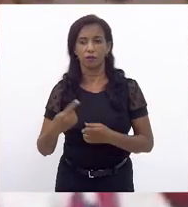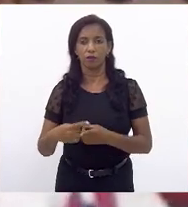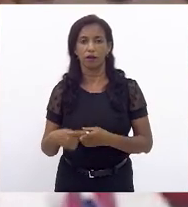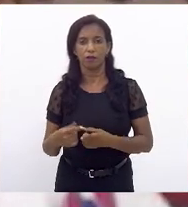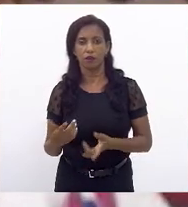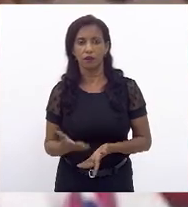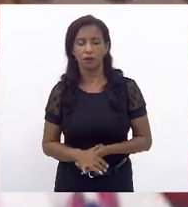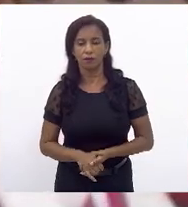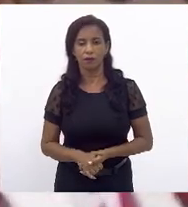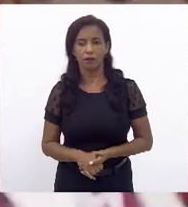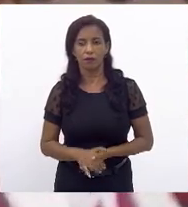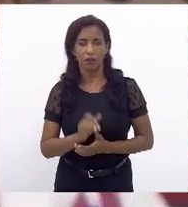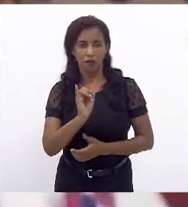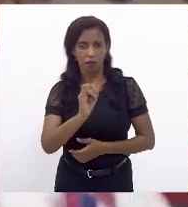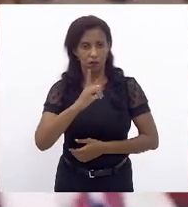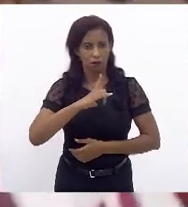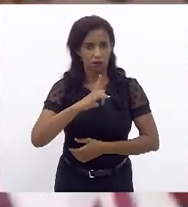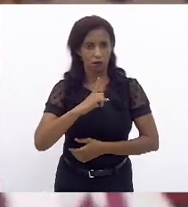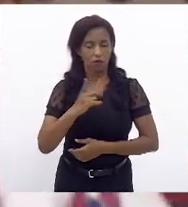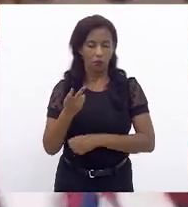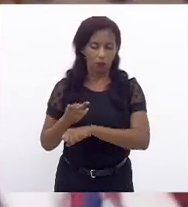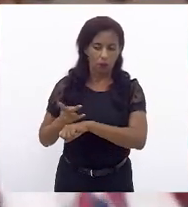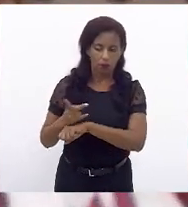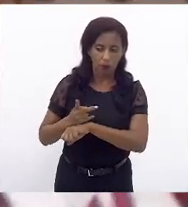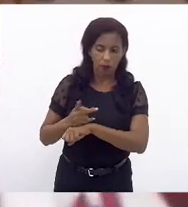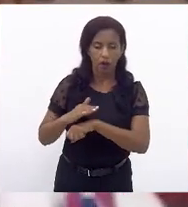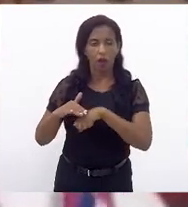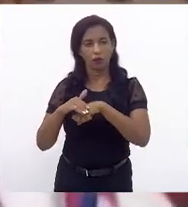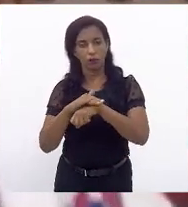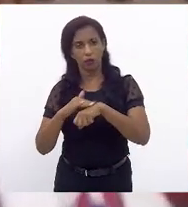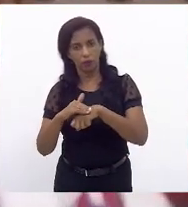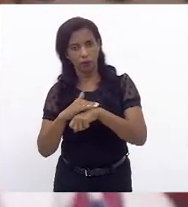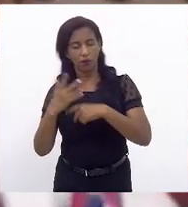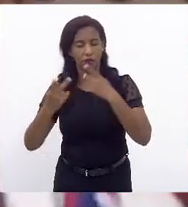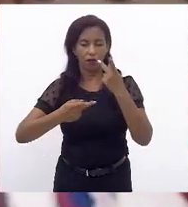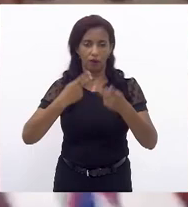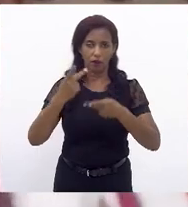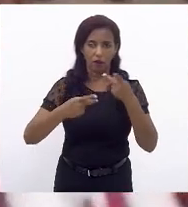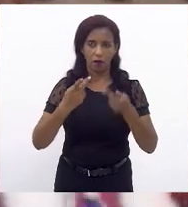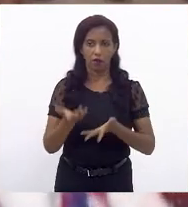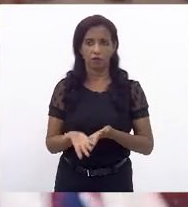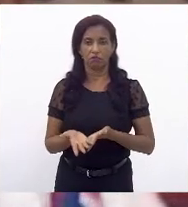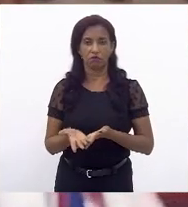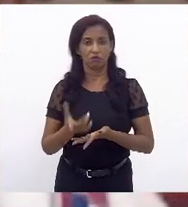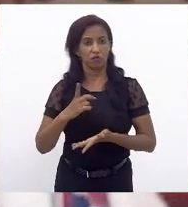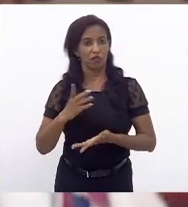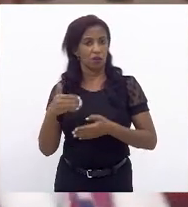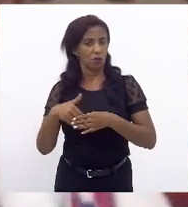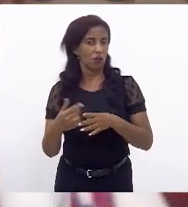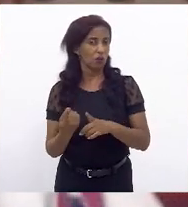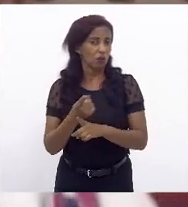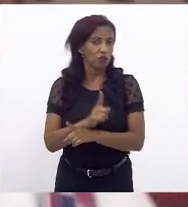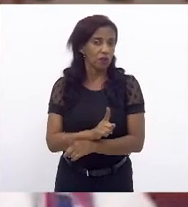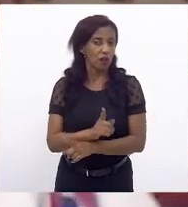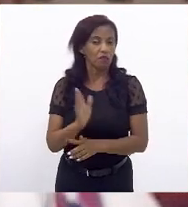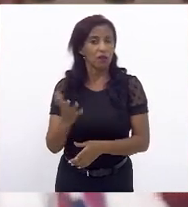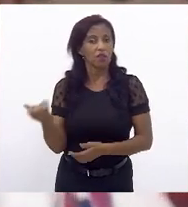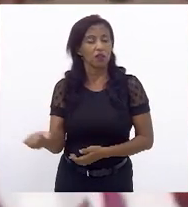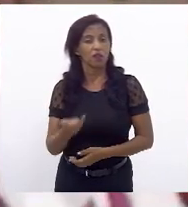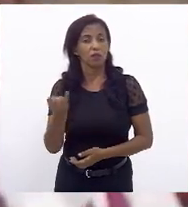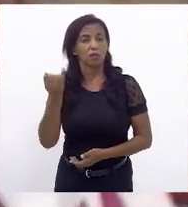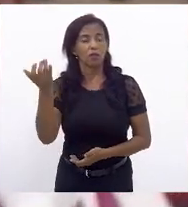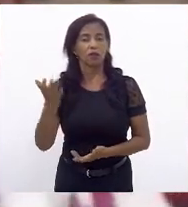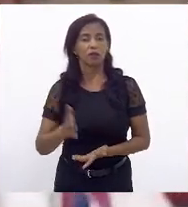se houvesse procurado, conversado, falado, manteria o meu voto contrário, mas seria importante